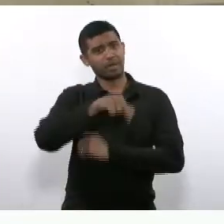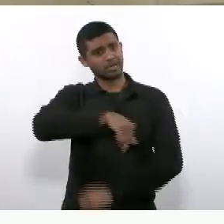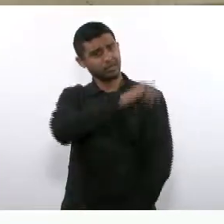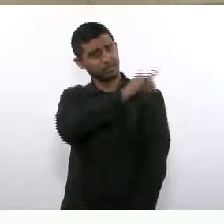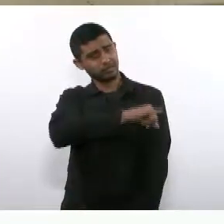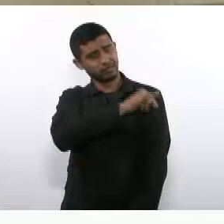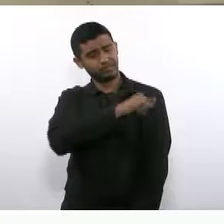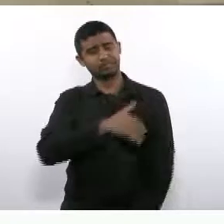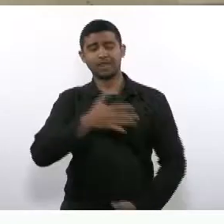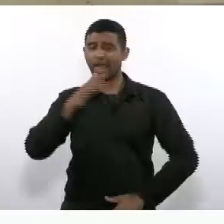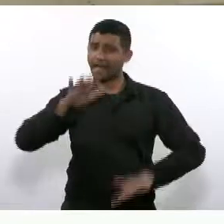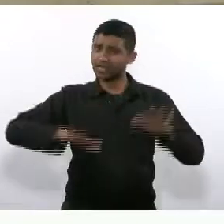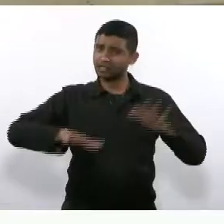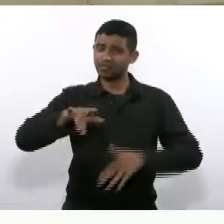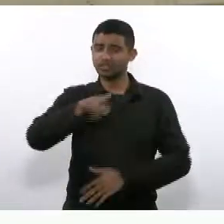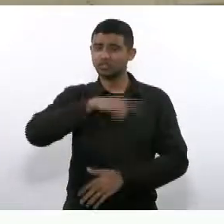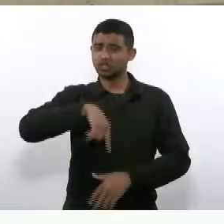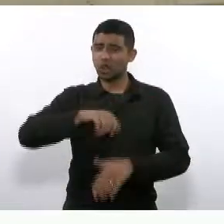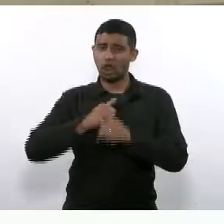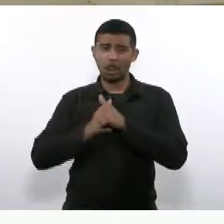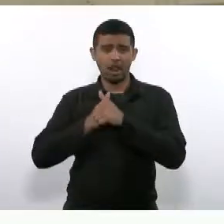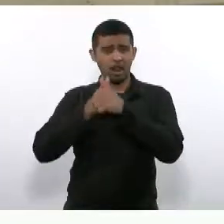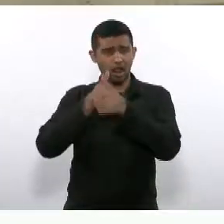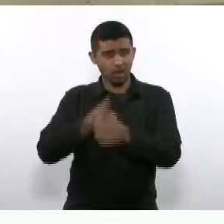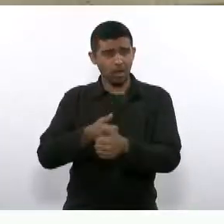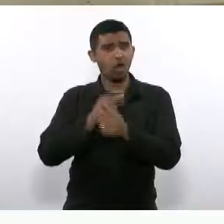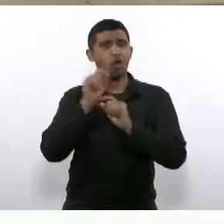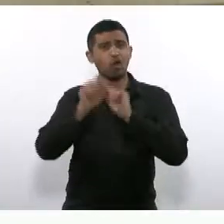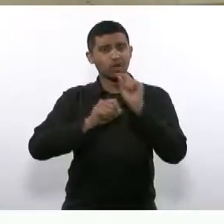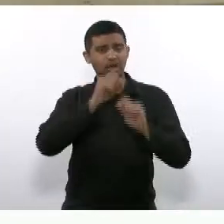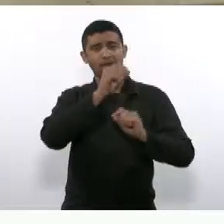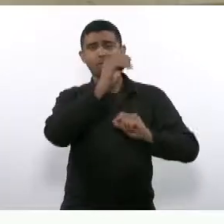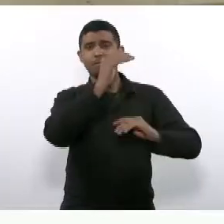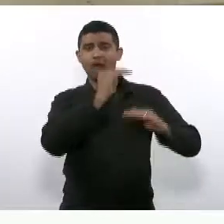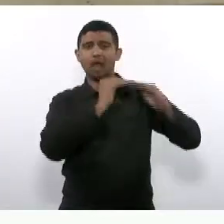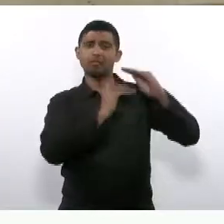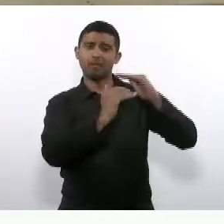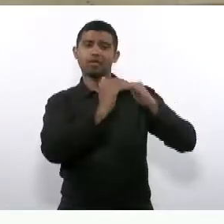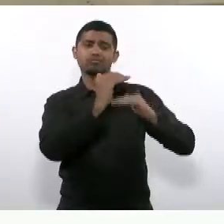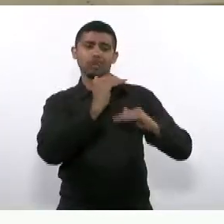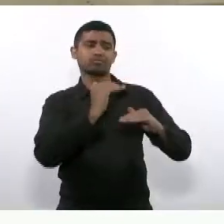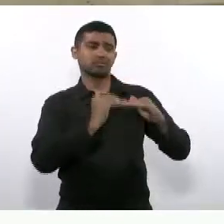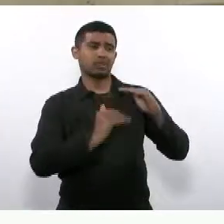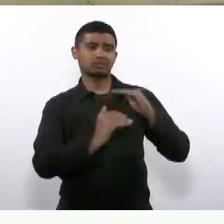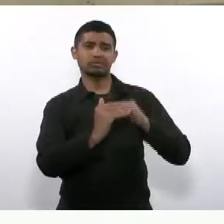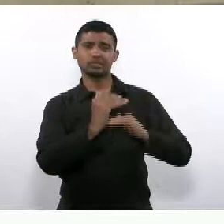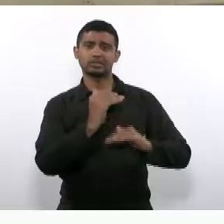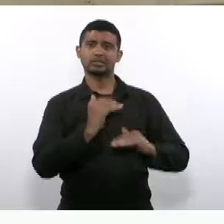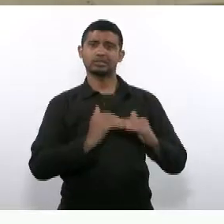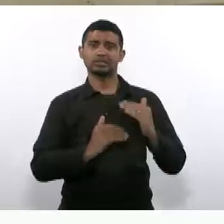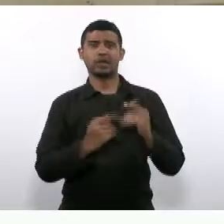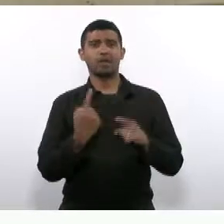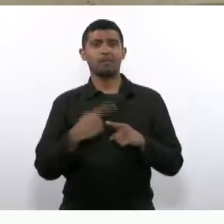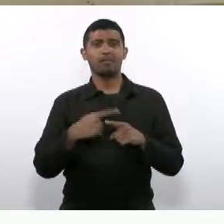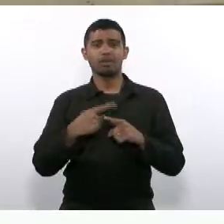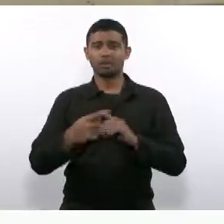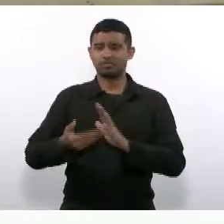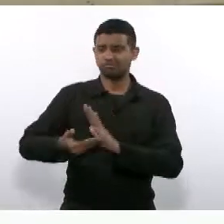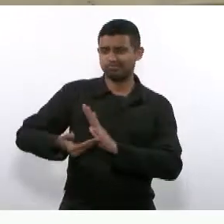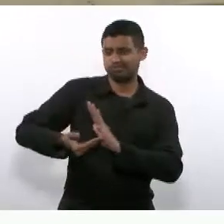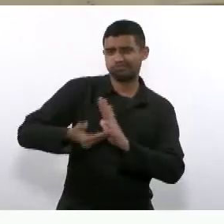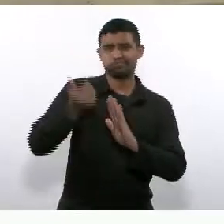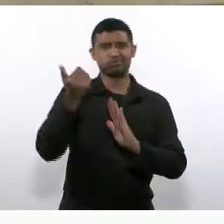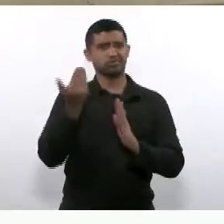vezes, e nós acompanhamos o retrocesso que se apresentou diante da retirada